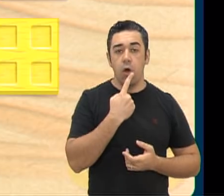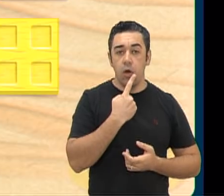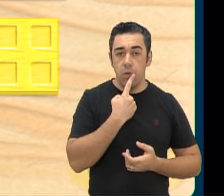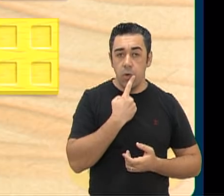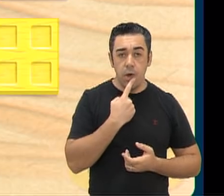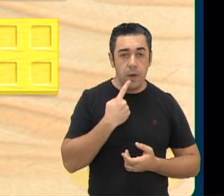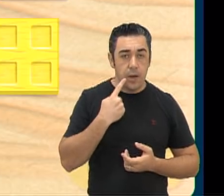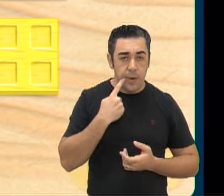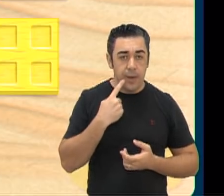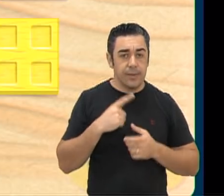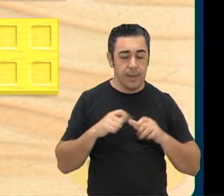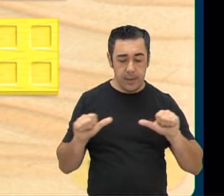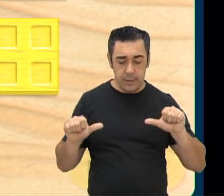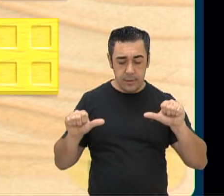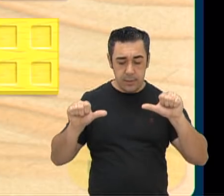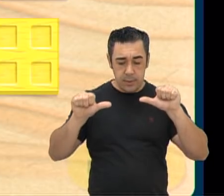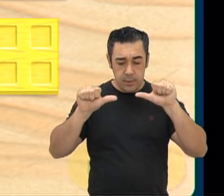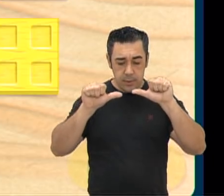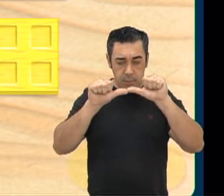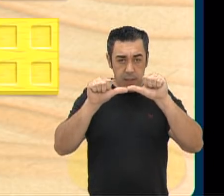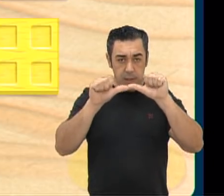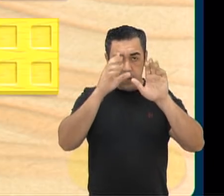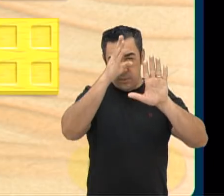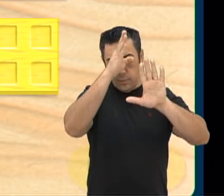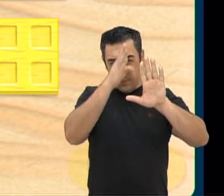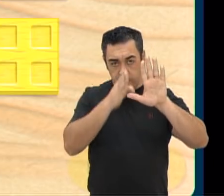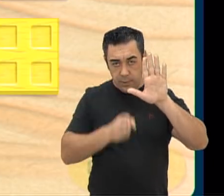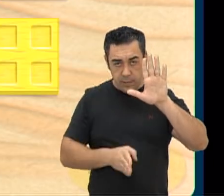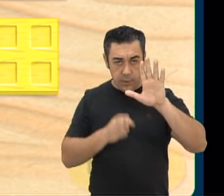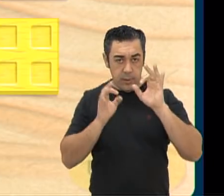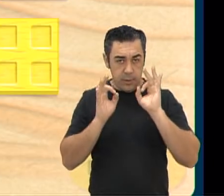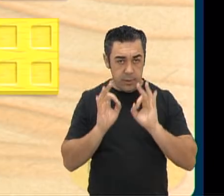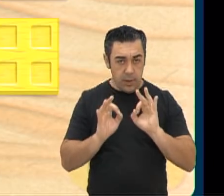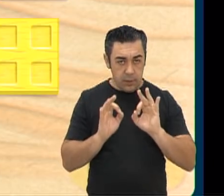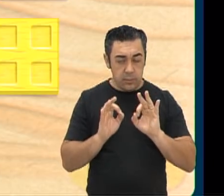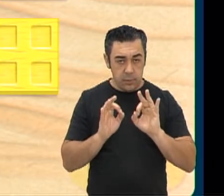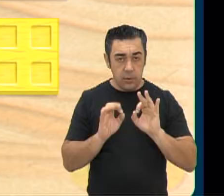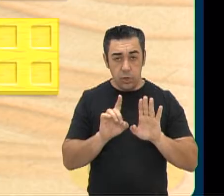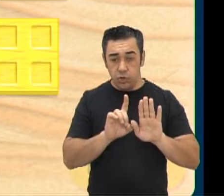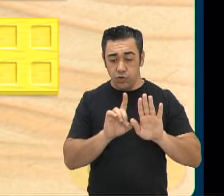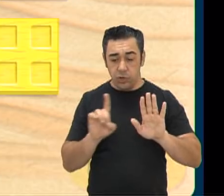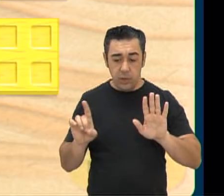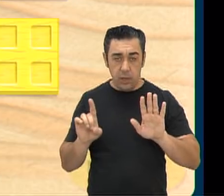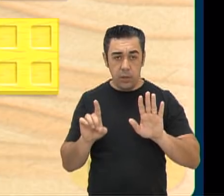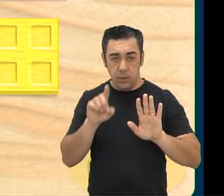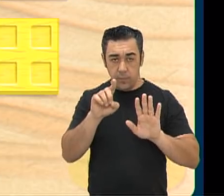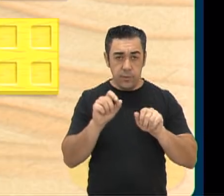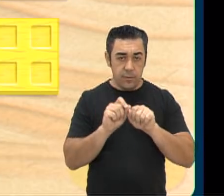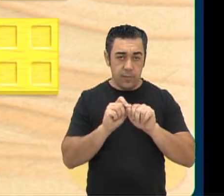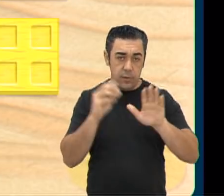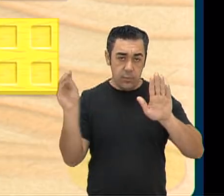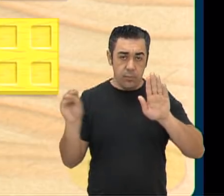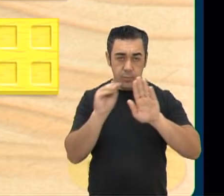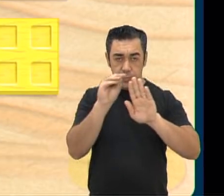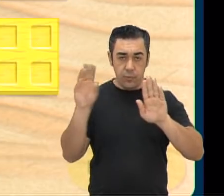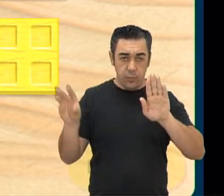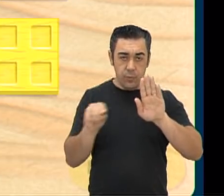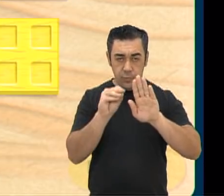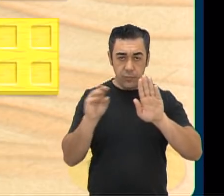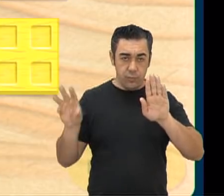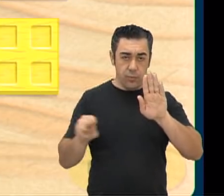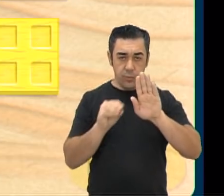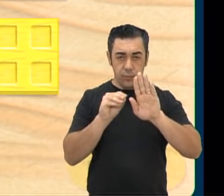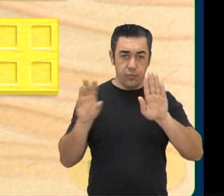de simetria, bem no meio dele você tem o eixo de simetria. Do lado direito, você vai fazer a montagem das